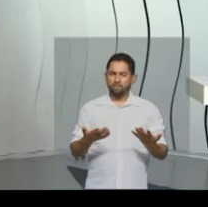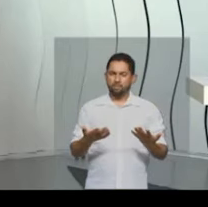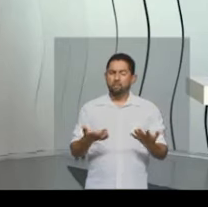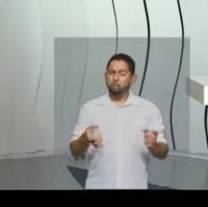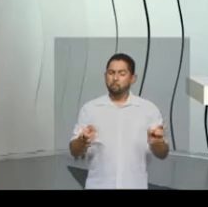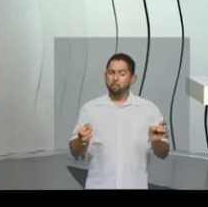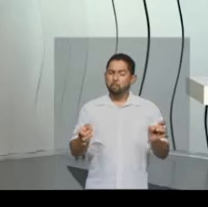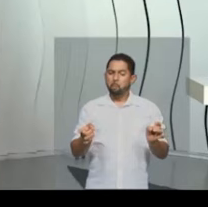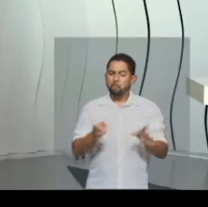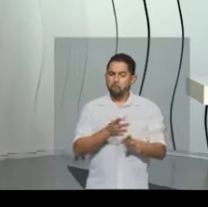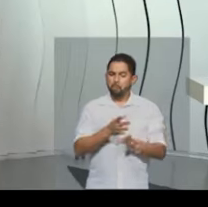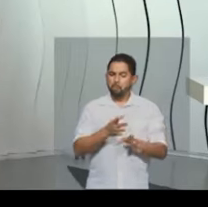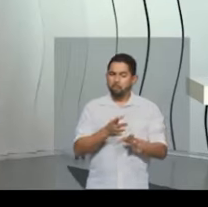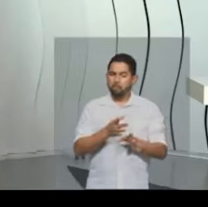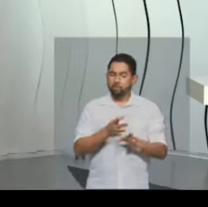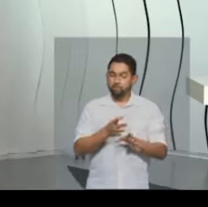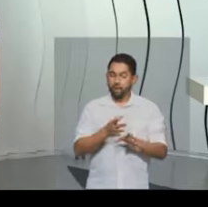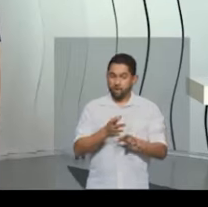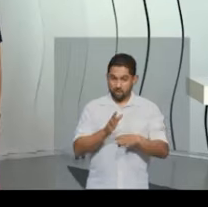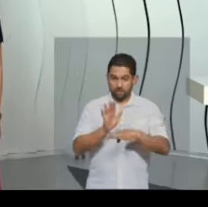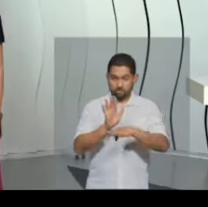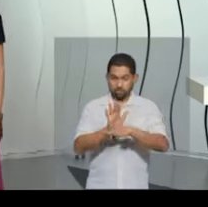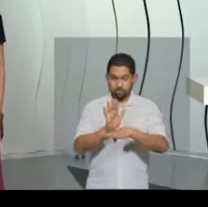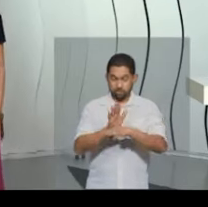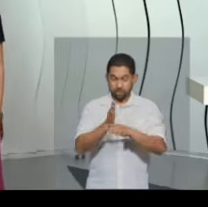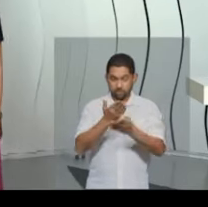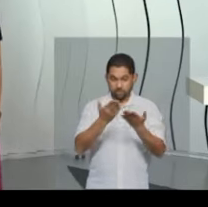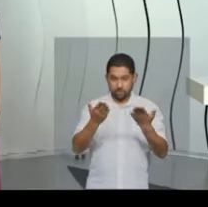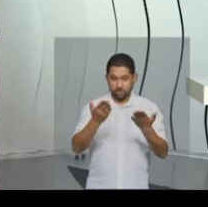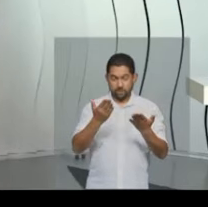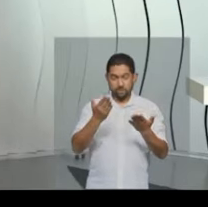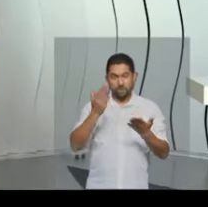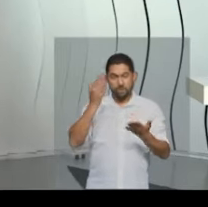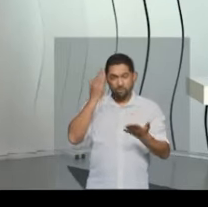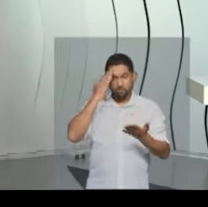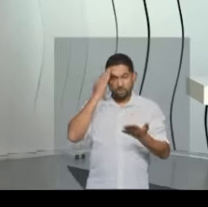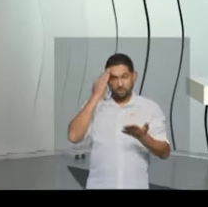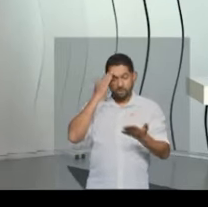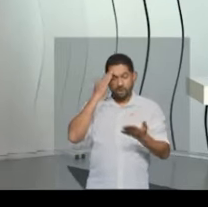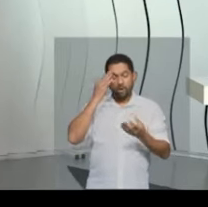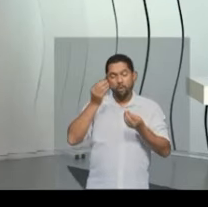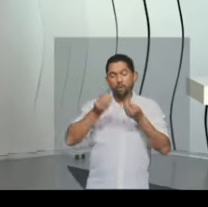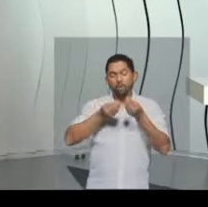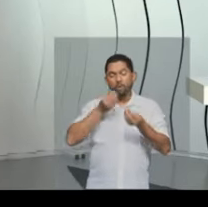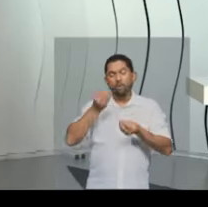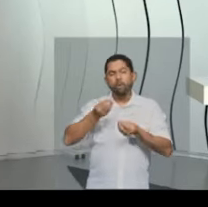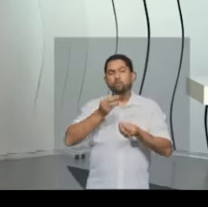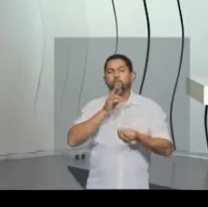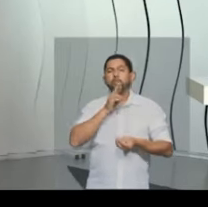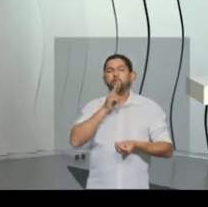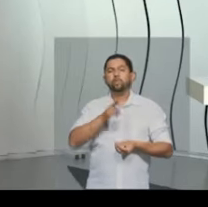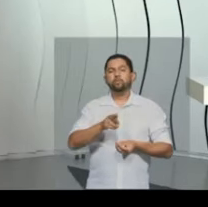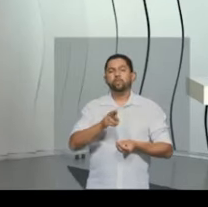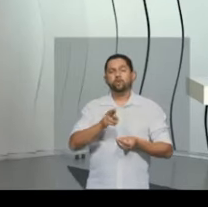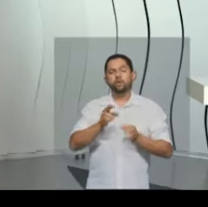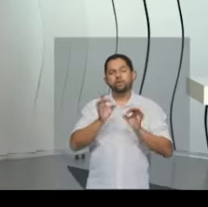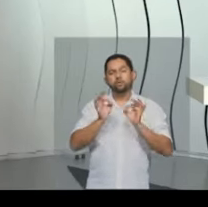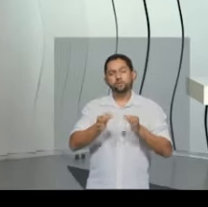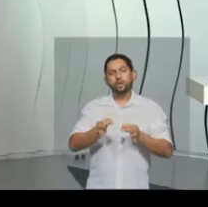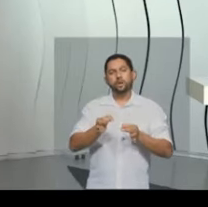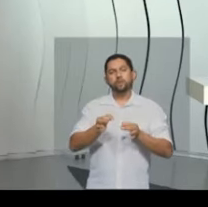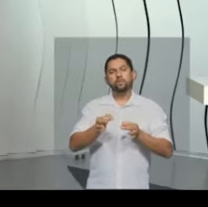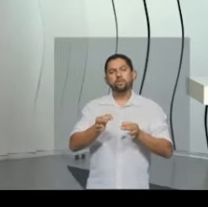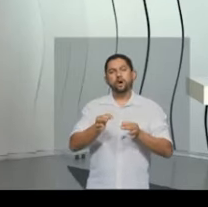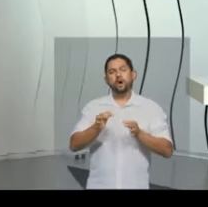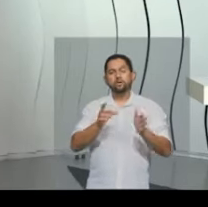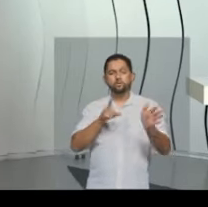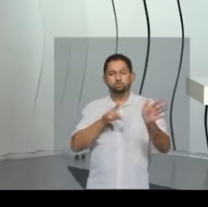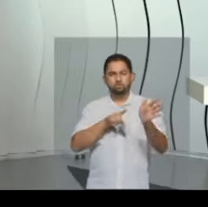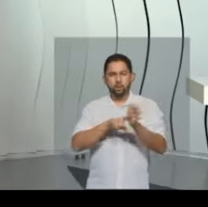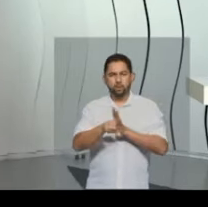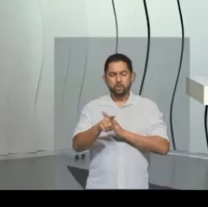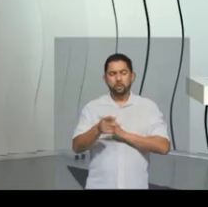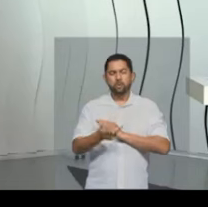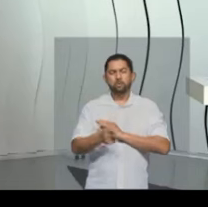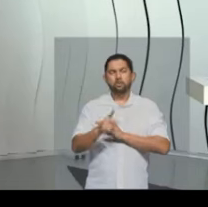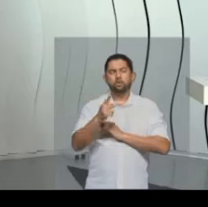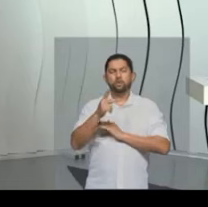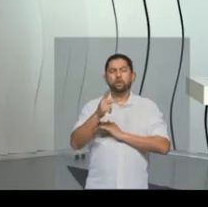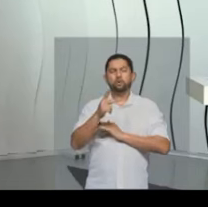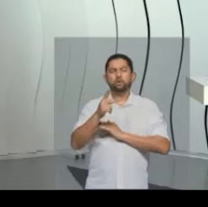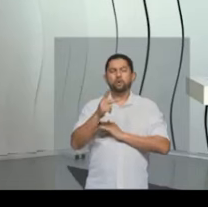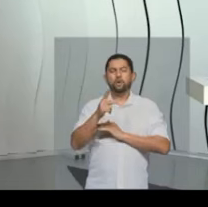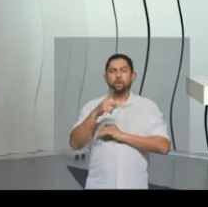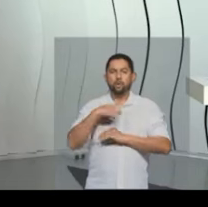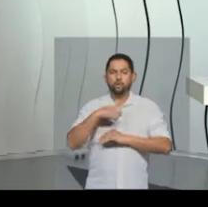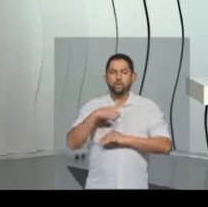Eu espero que vocês tenham entendido como resolver corretamente as questões de história